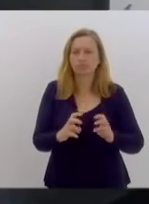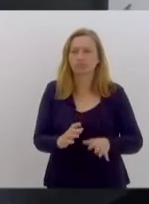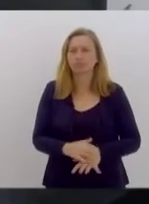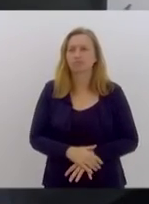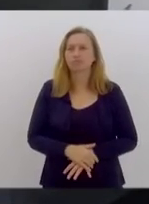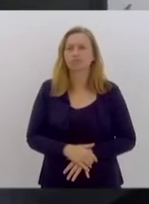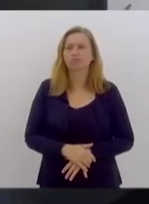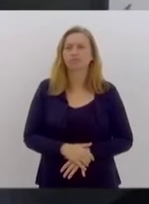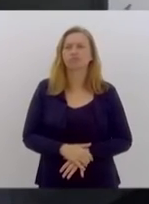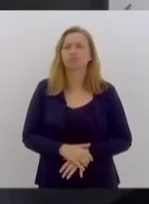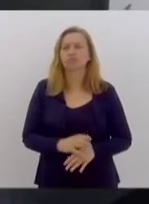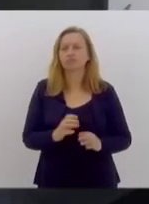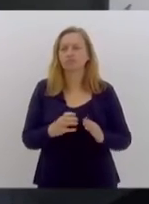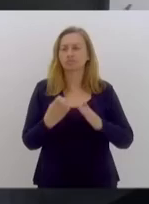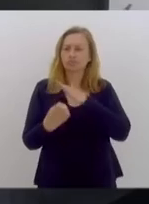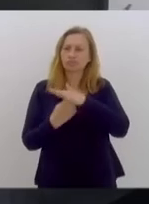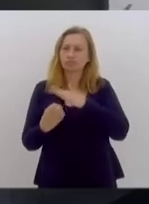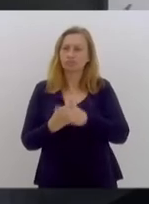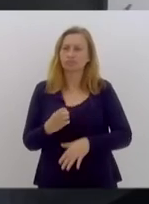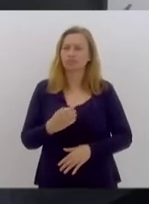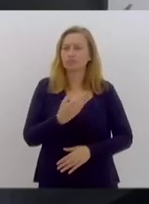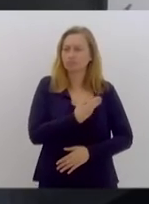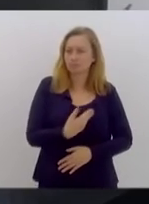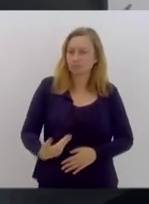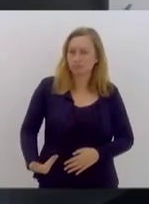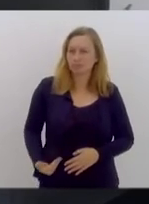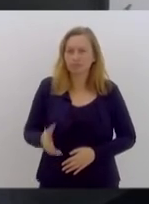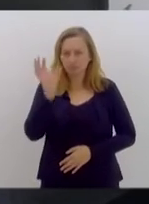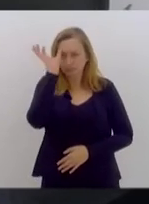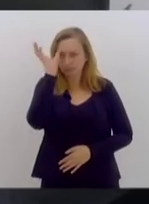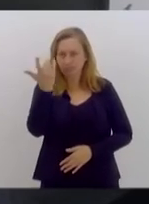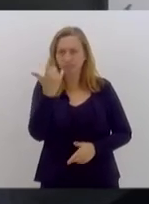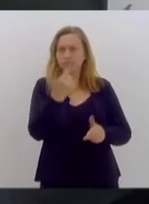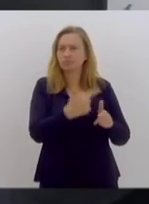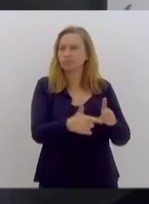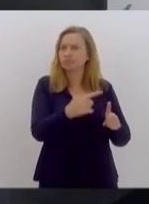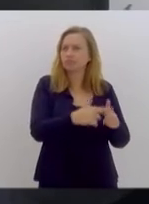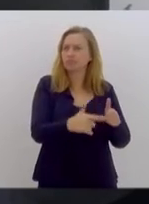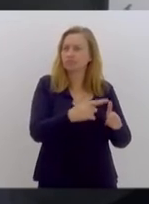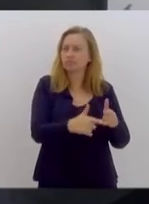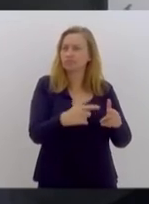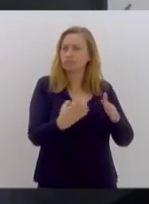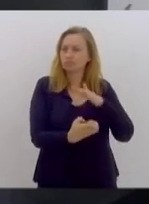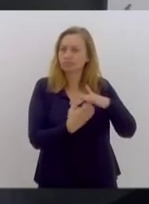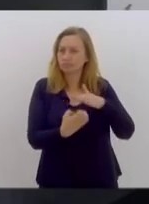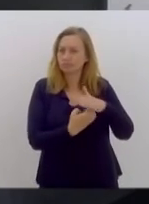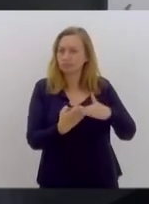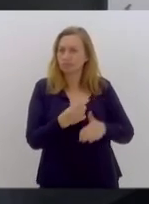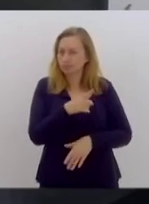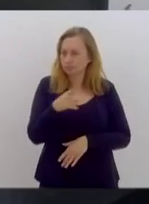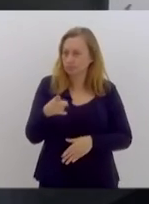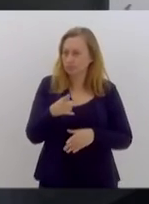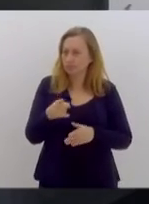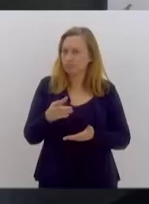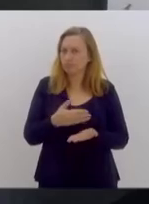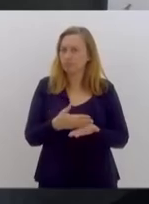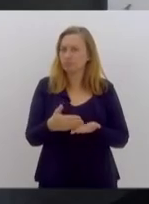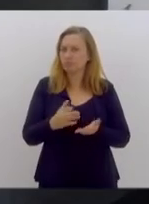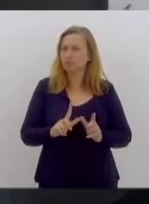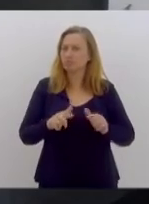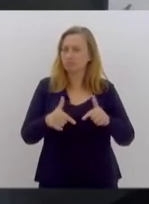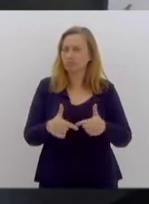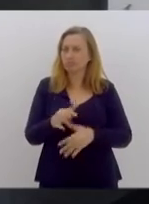fica para SuperVia o governador resolve essa situação da SuperVia e vocês começam a operar o sistema